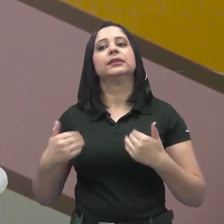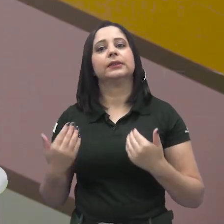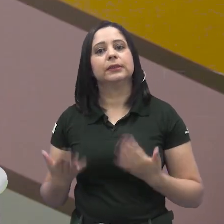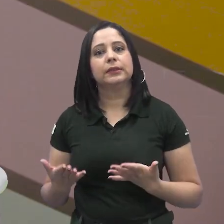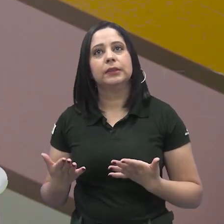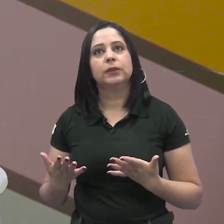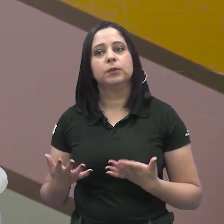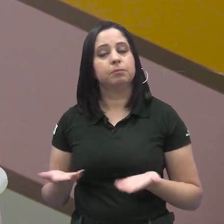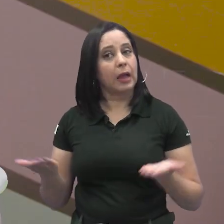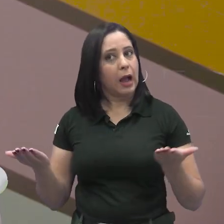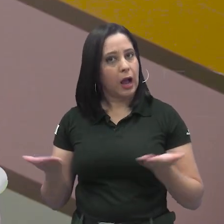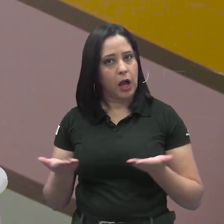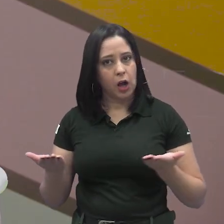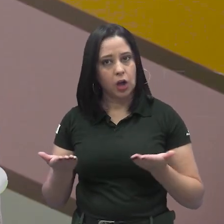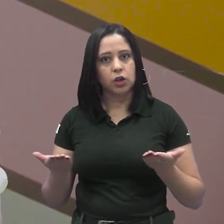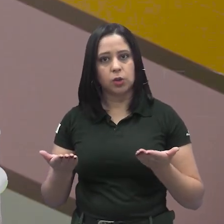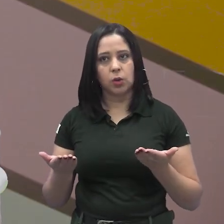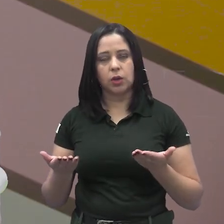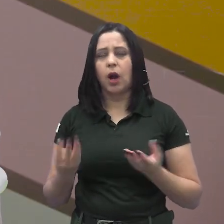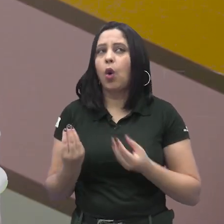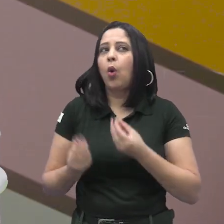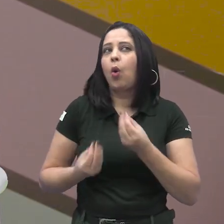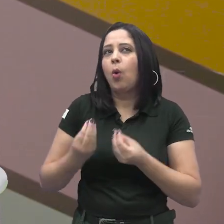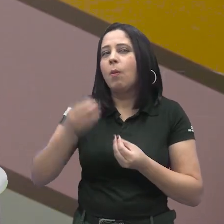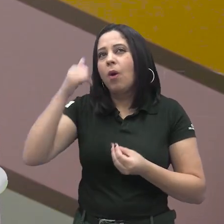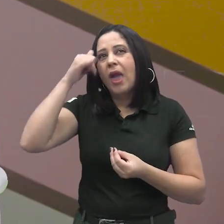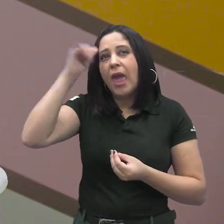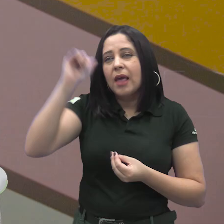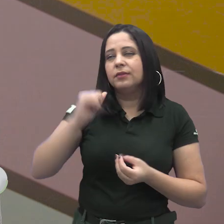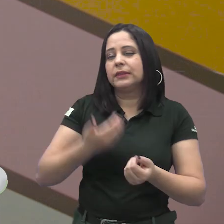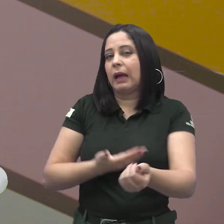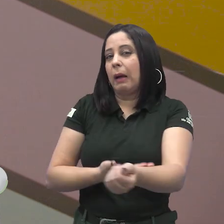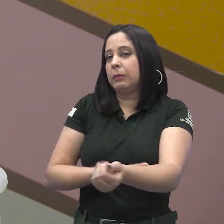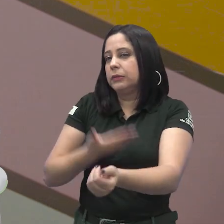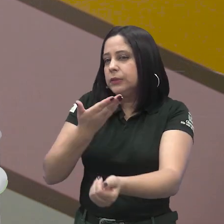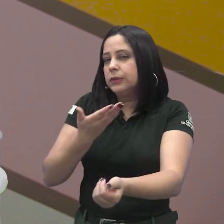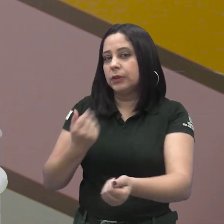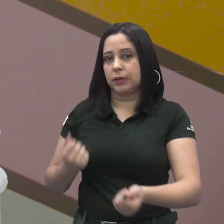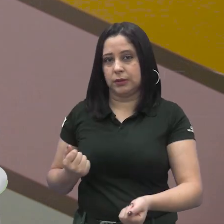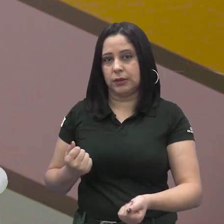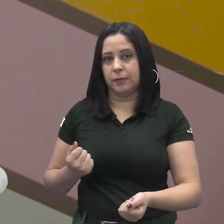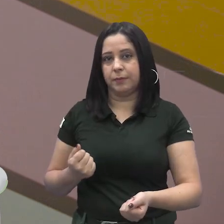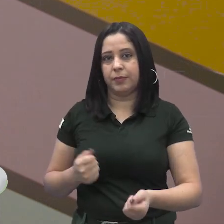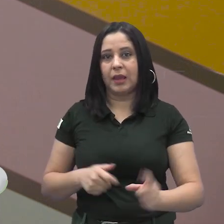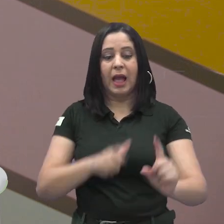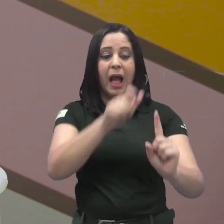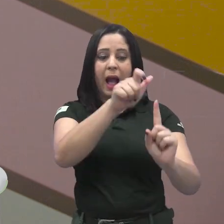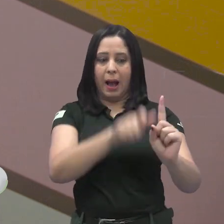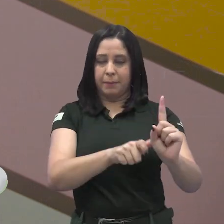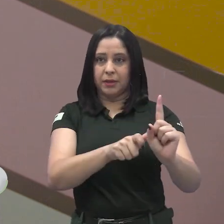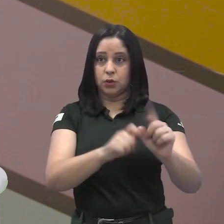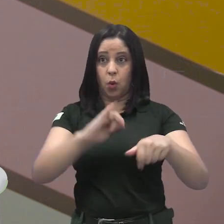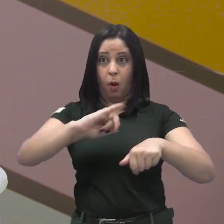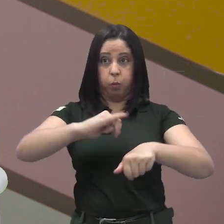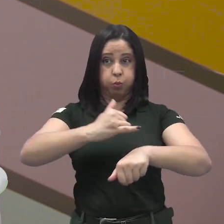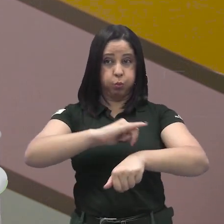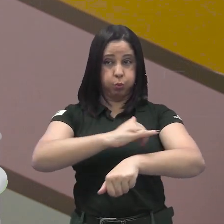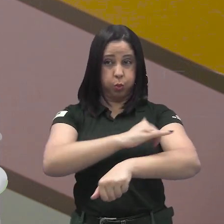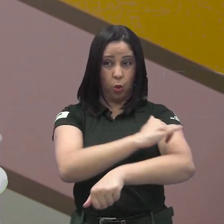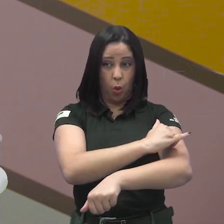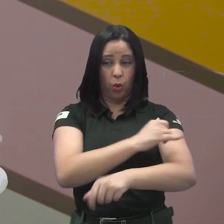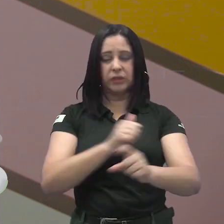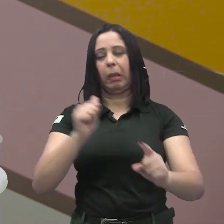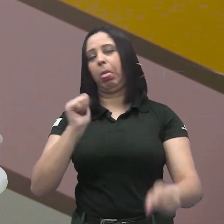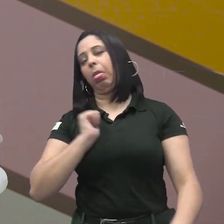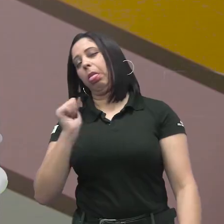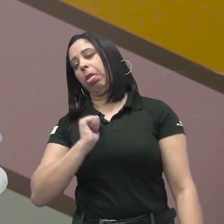gente pode avaliar para prevenir, visualmente falando, é uma pessoa que está acima do peso, que